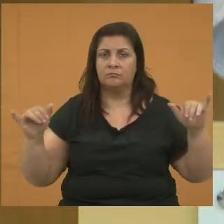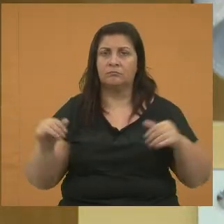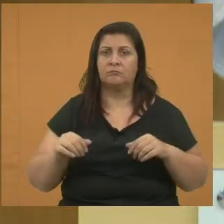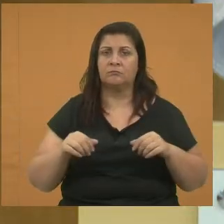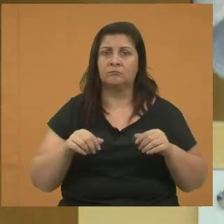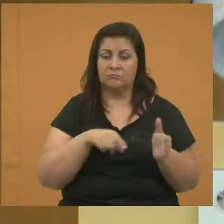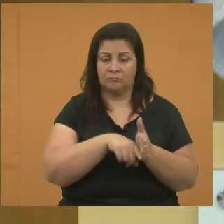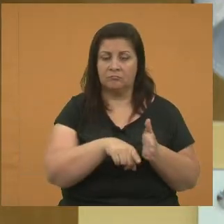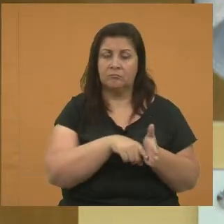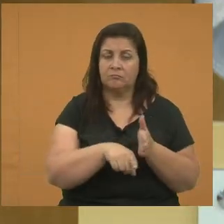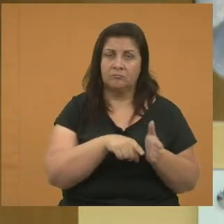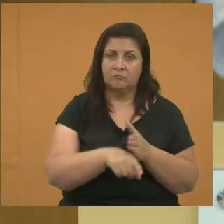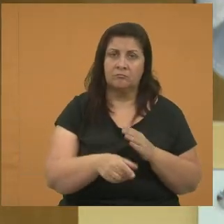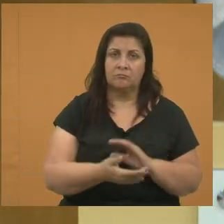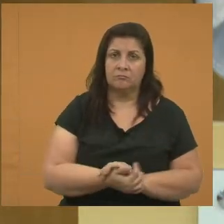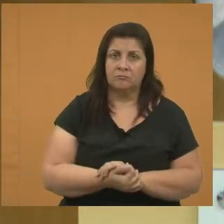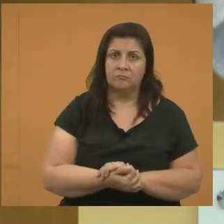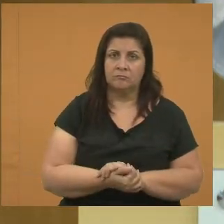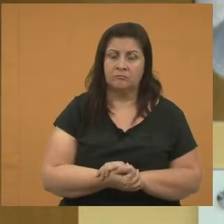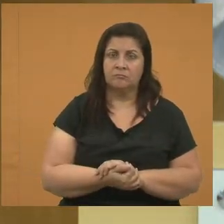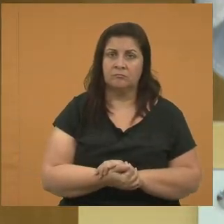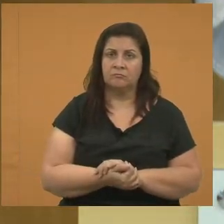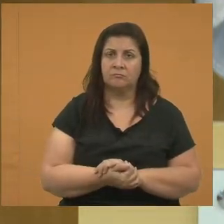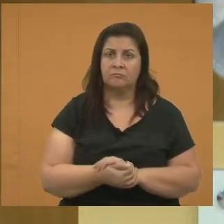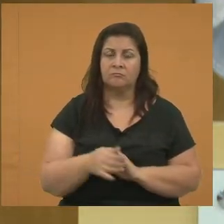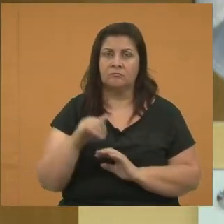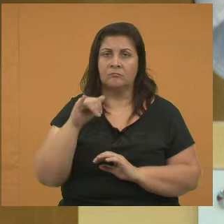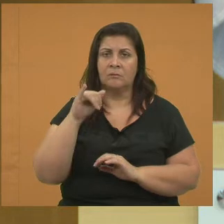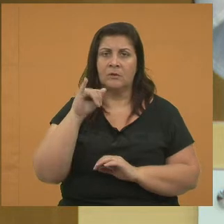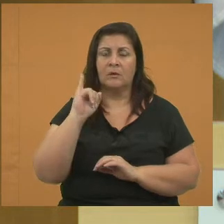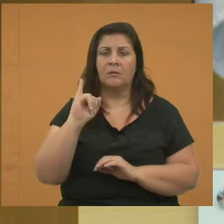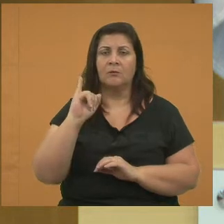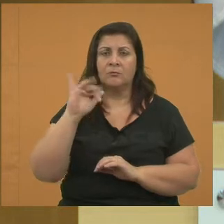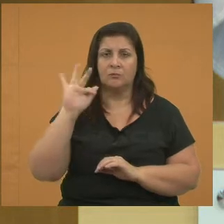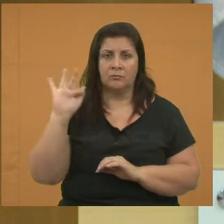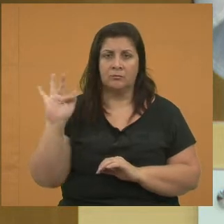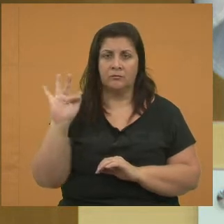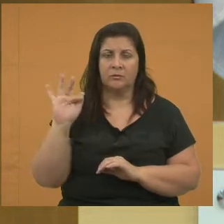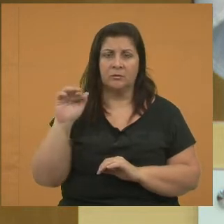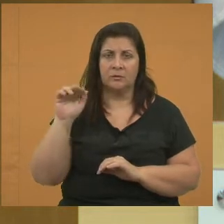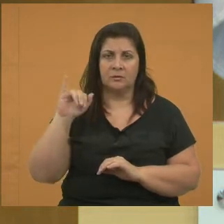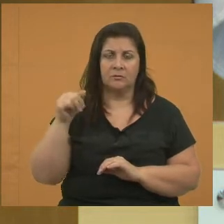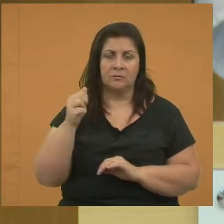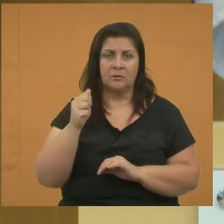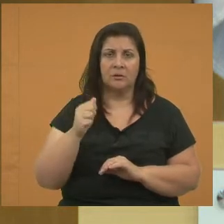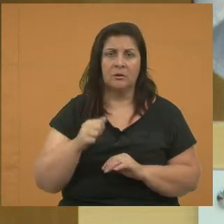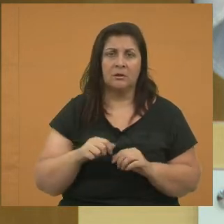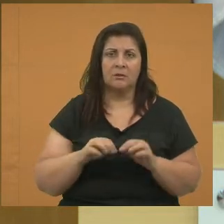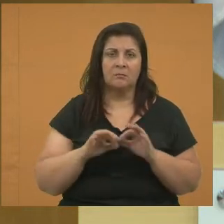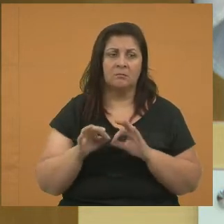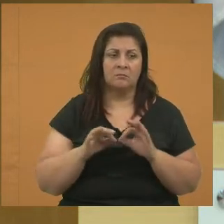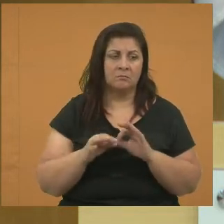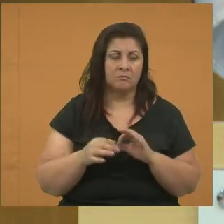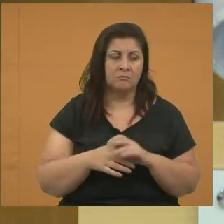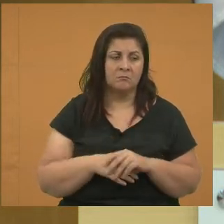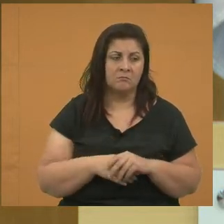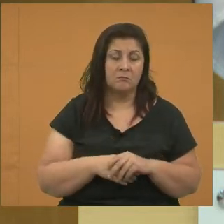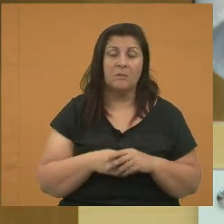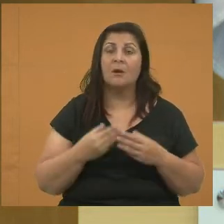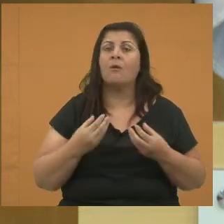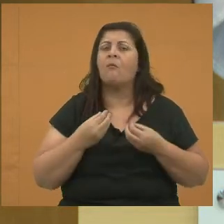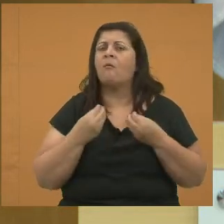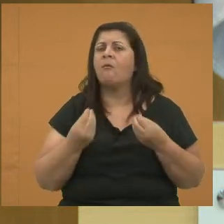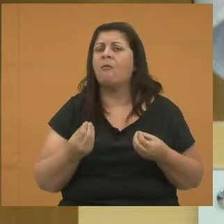uma pesquisa feito pelo Instituto Federal de Jacareí, em que mostra como está